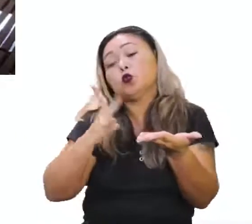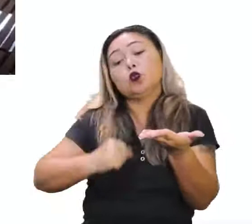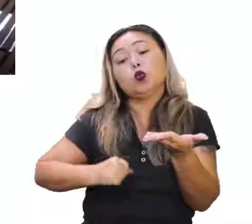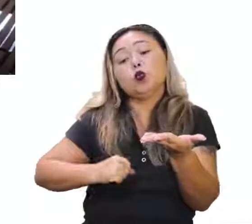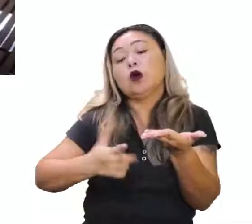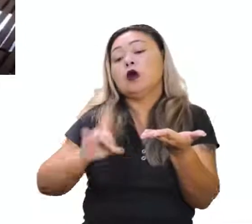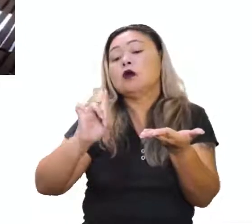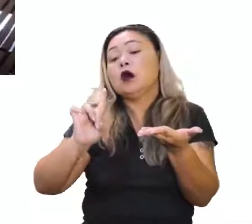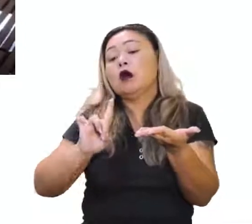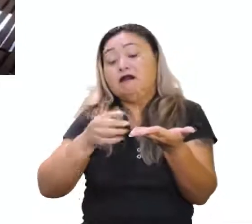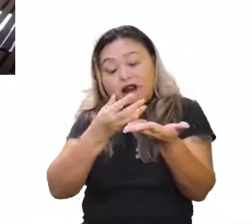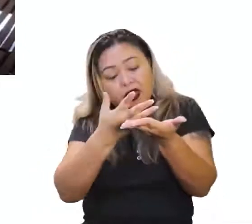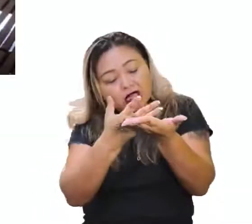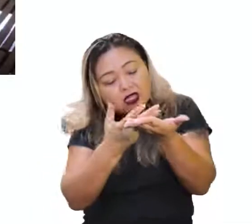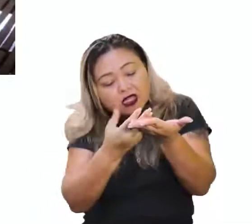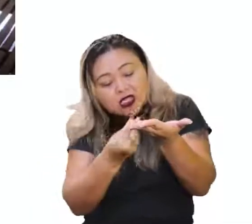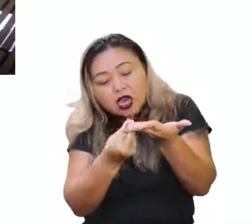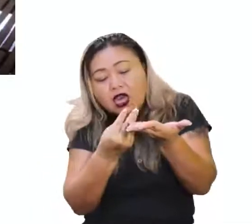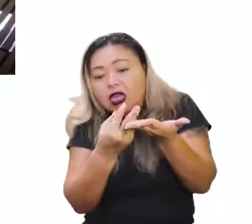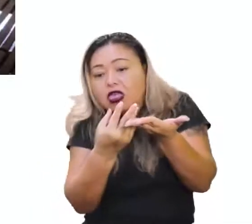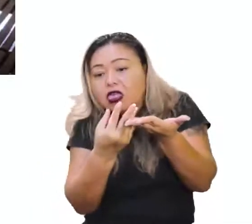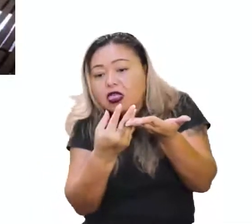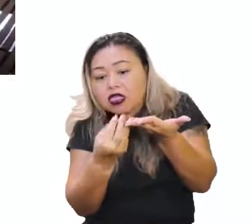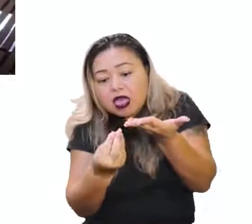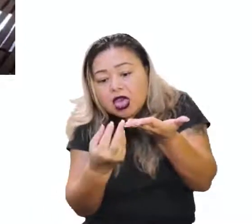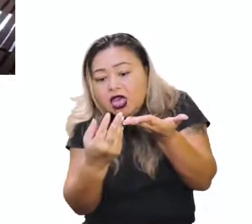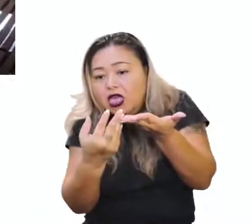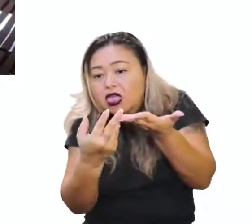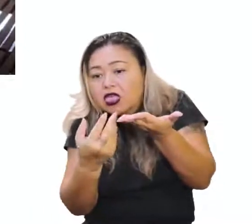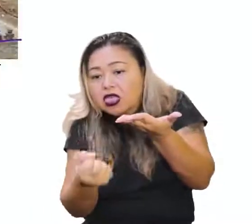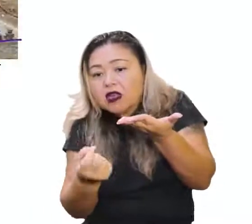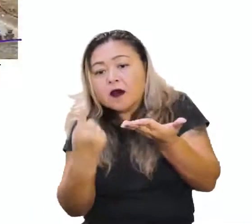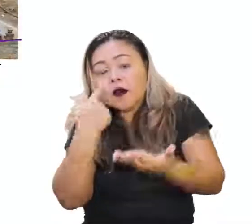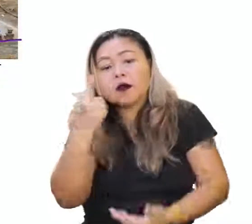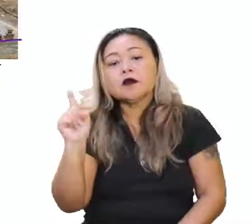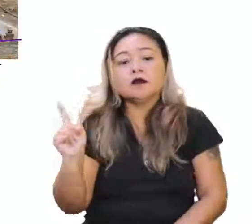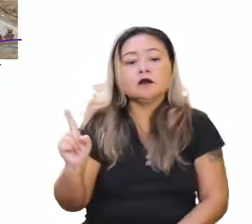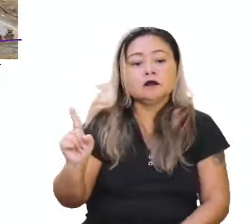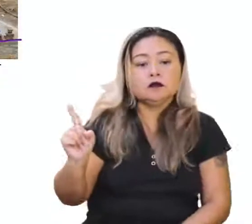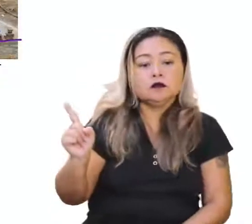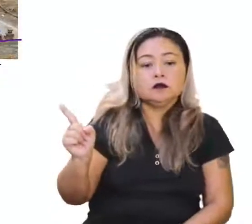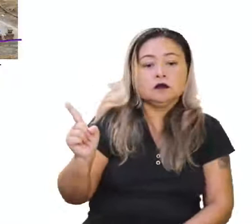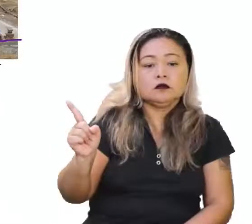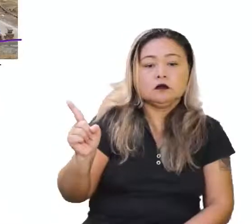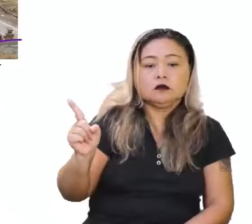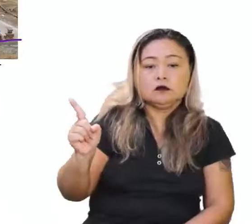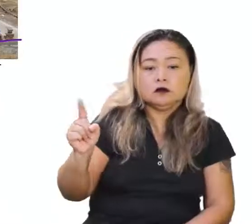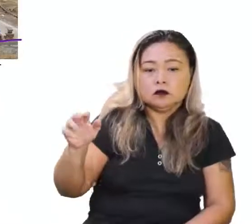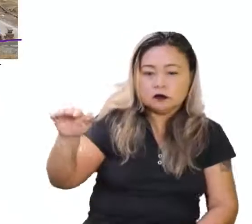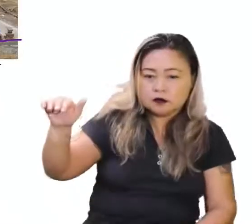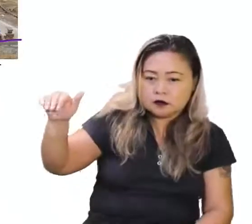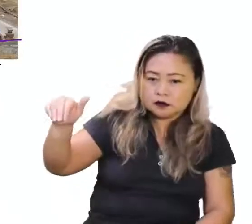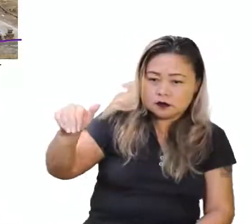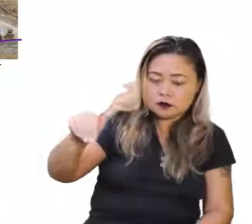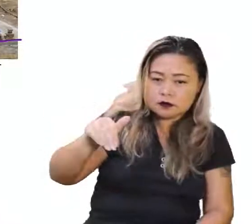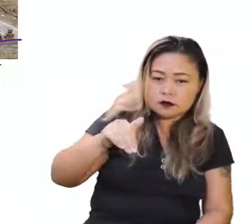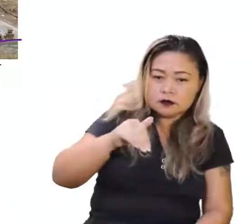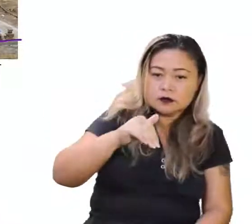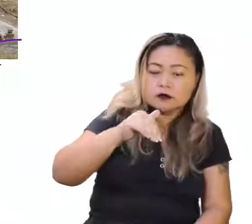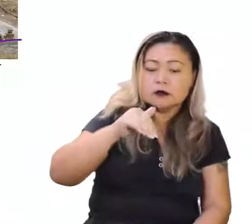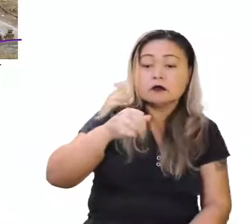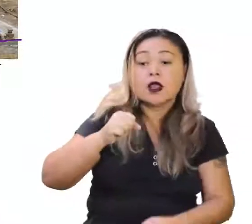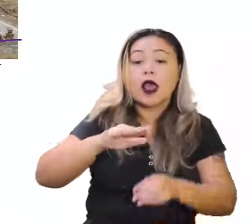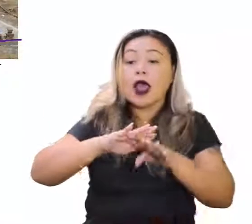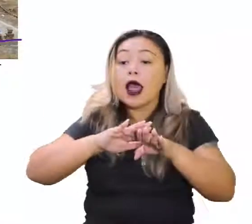e não ficar no solo resíduos. Você percebe, eu vou voltar aqui, ó, que a parte de baixo do aprisco,